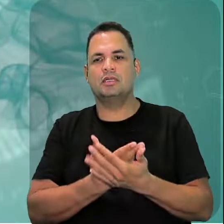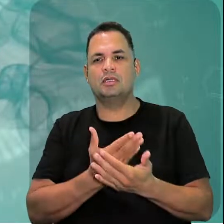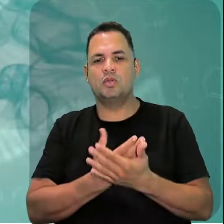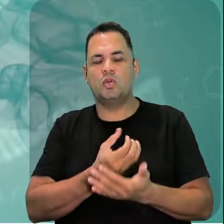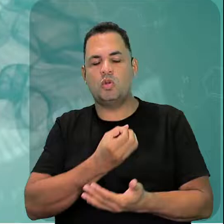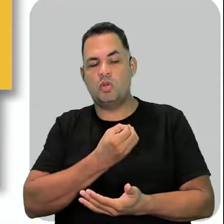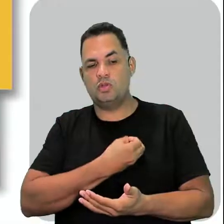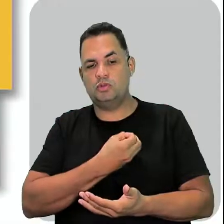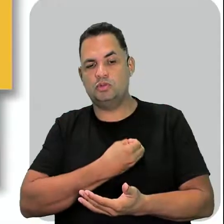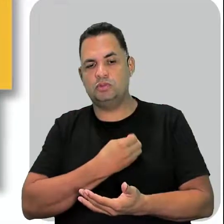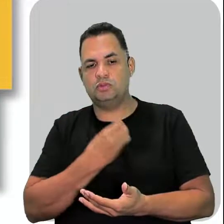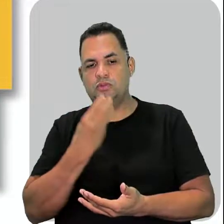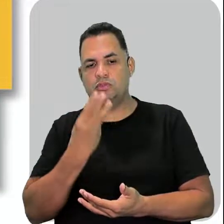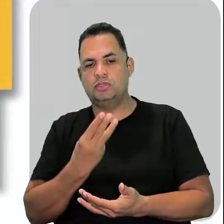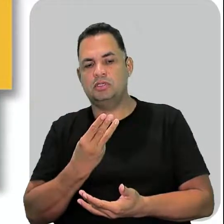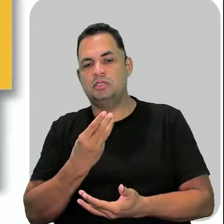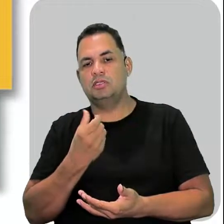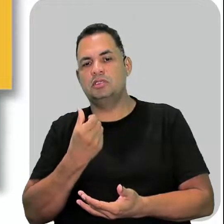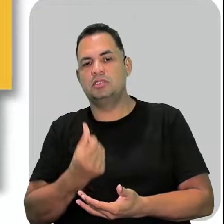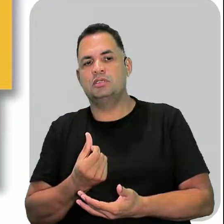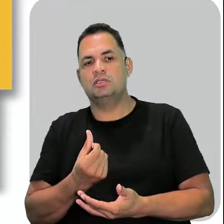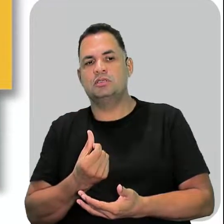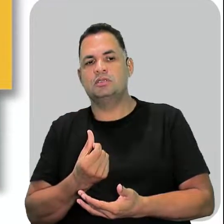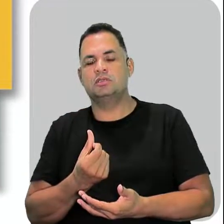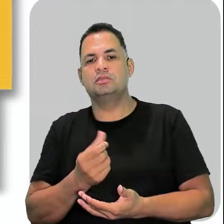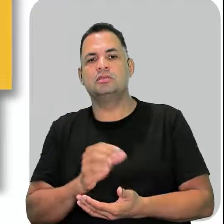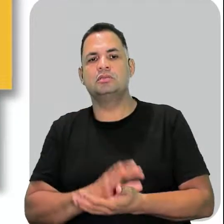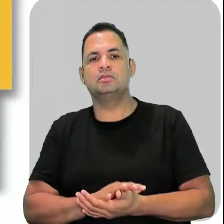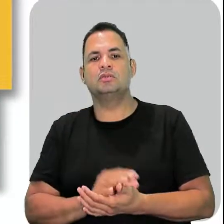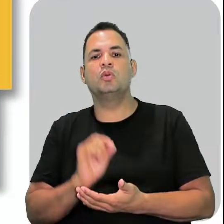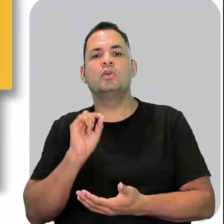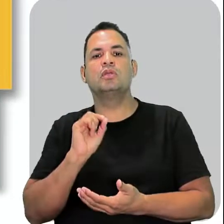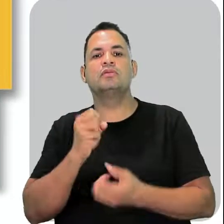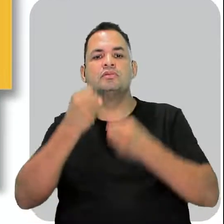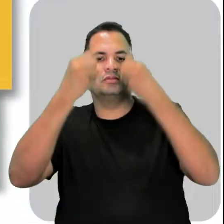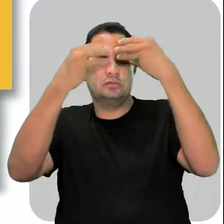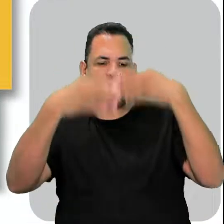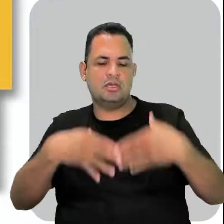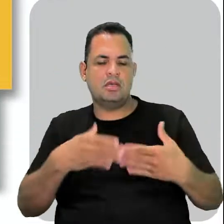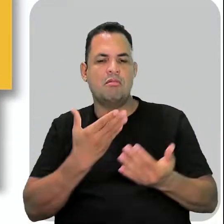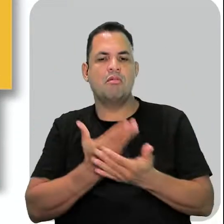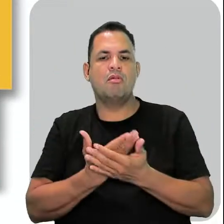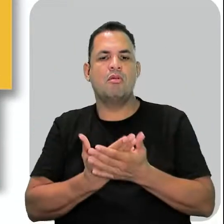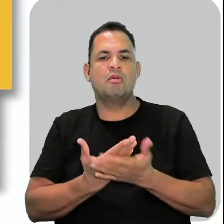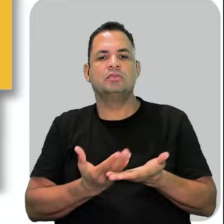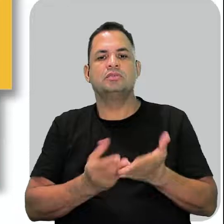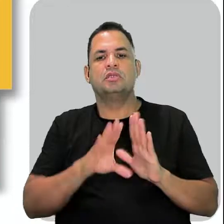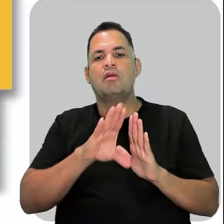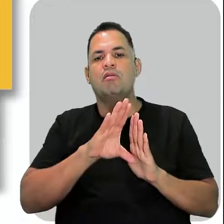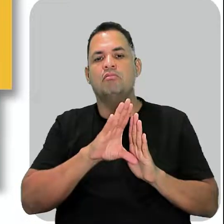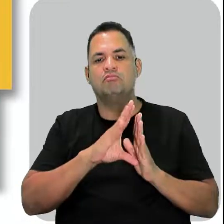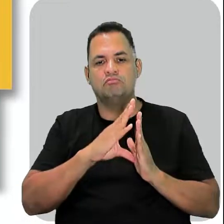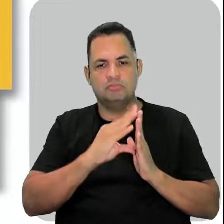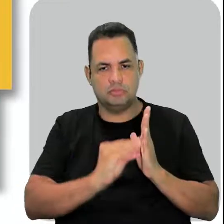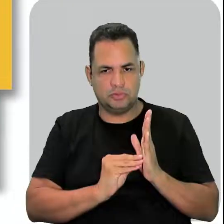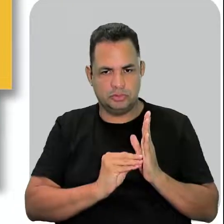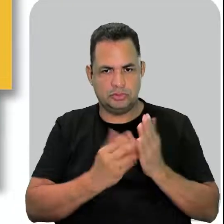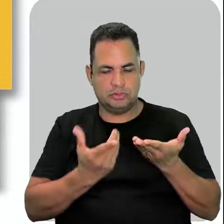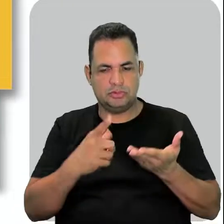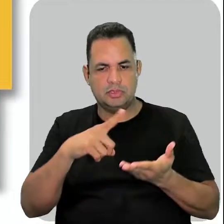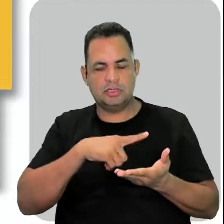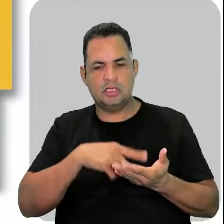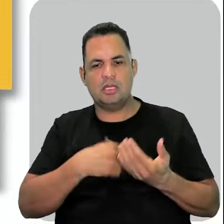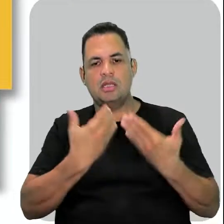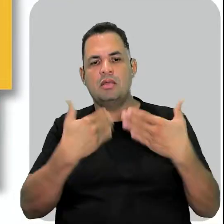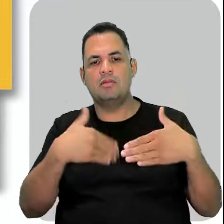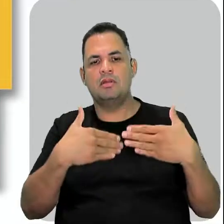número 36. O que nós vamos falar nessa aula? Quais são os conteúdos que serão cobrados na